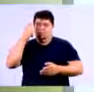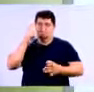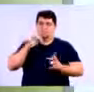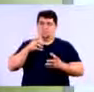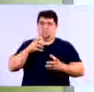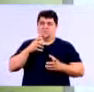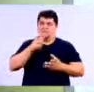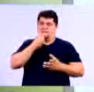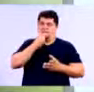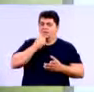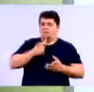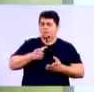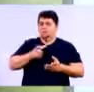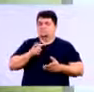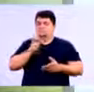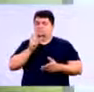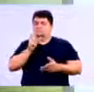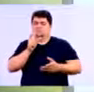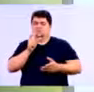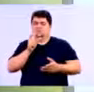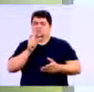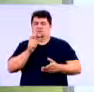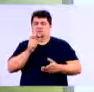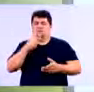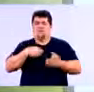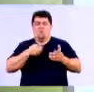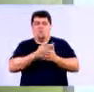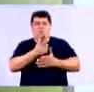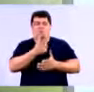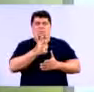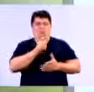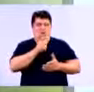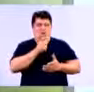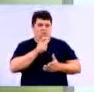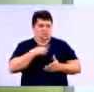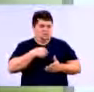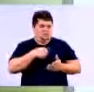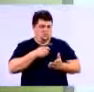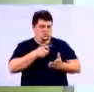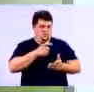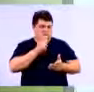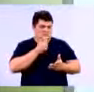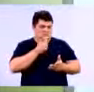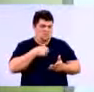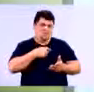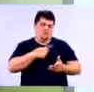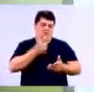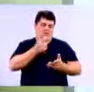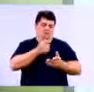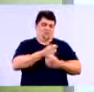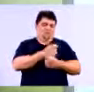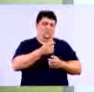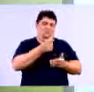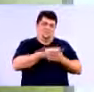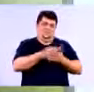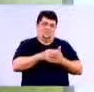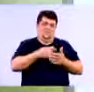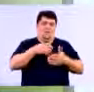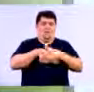você bebe, se você perceber que você vai comprar uma água para desperdiçar e ver seu dinheiro sendo jogado fora, você fica com medo.